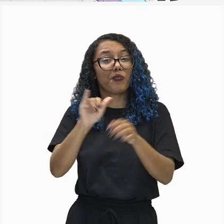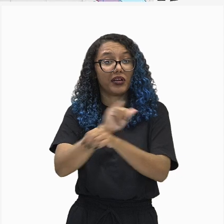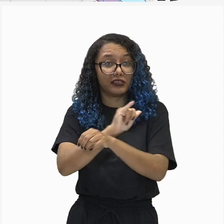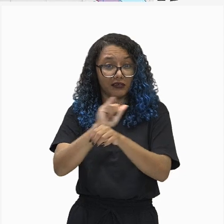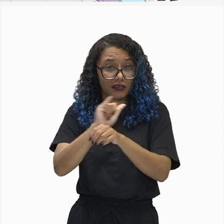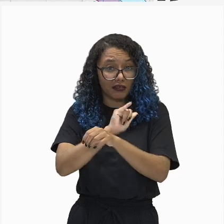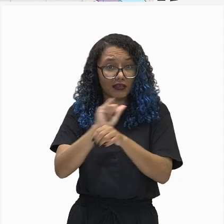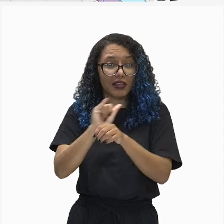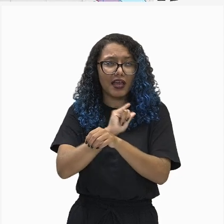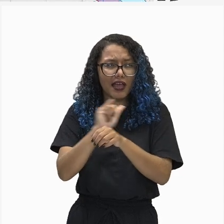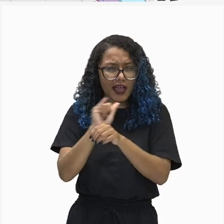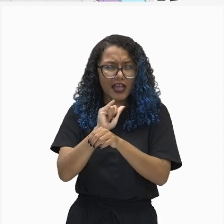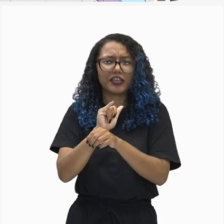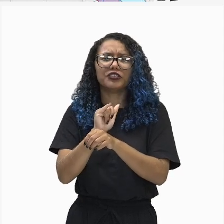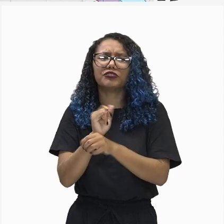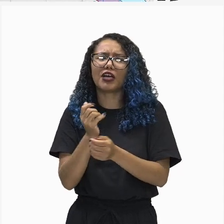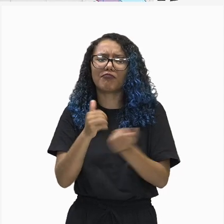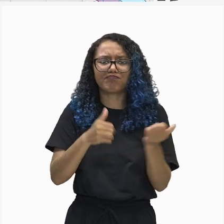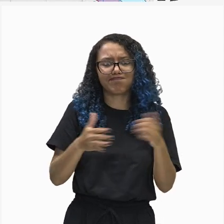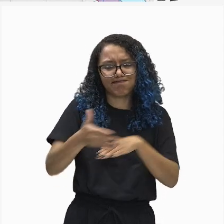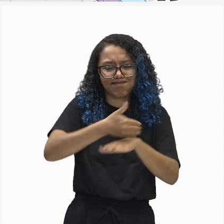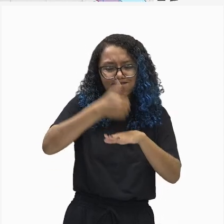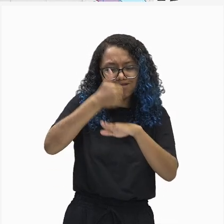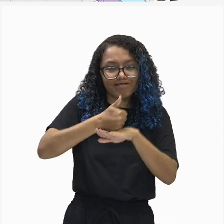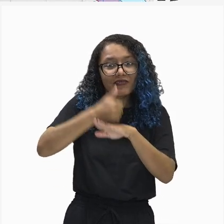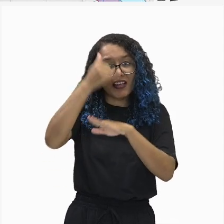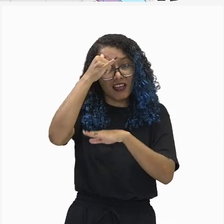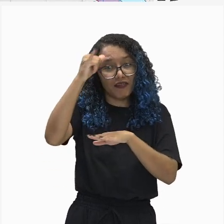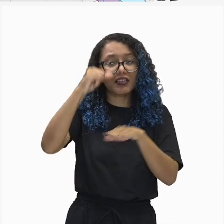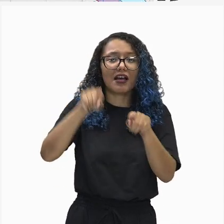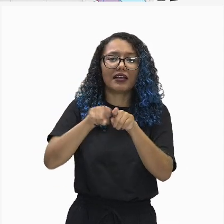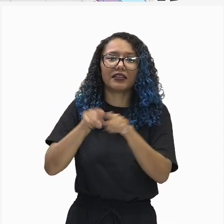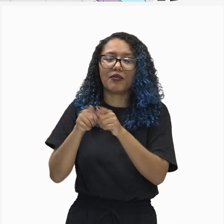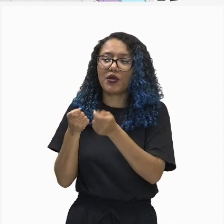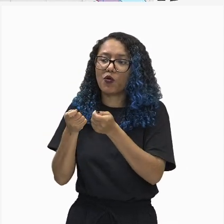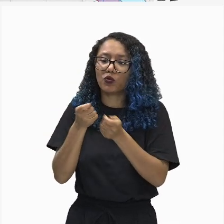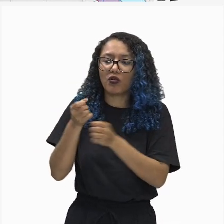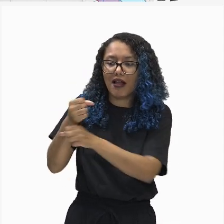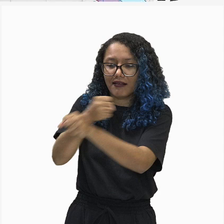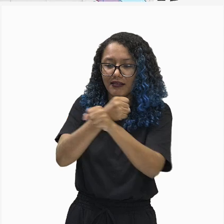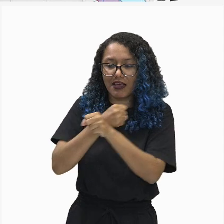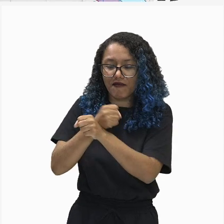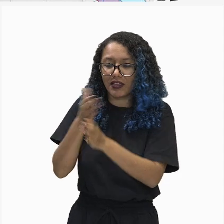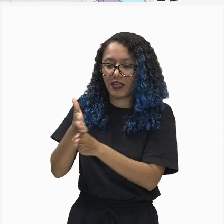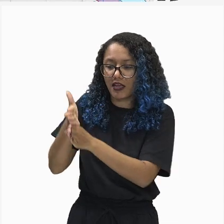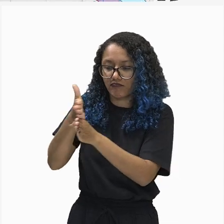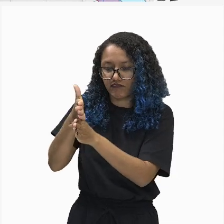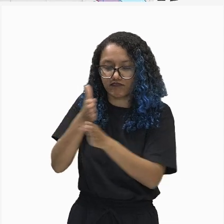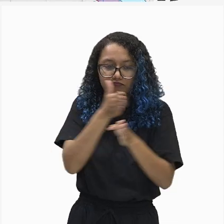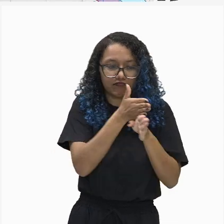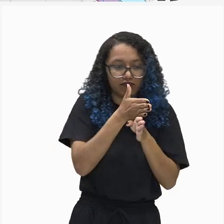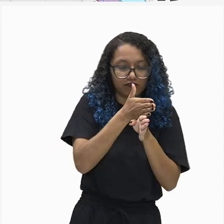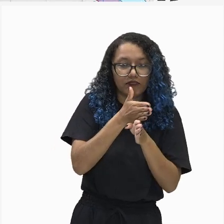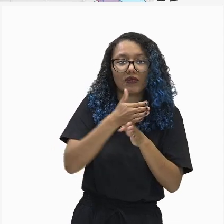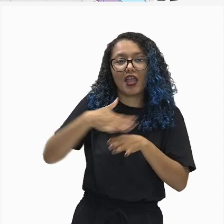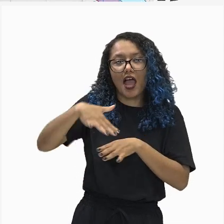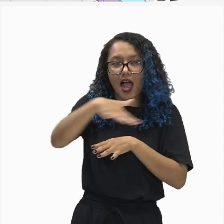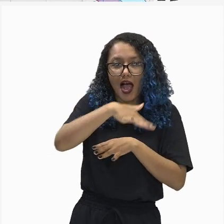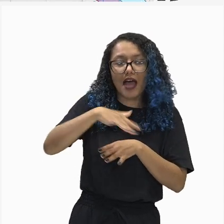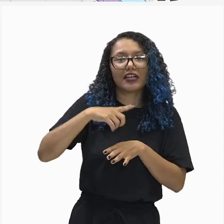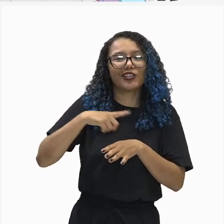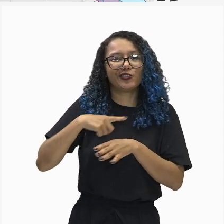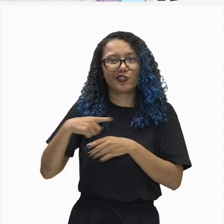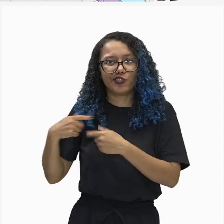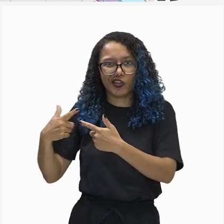evitar as usurpações e defender melhor as fronteiras no próprio lugar onde ocorriam, não é mesmo? Então,